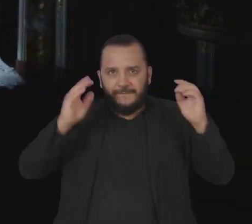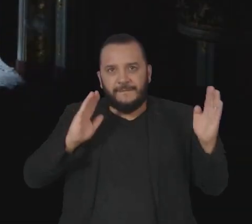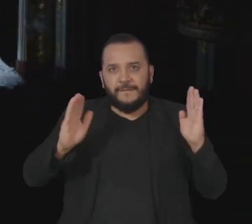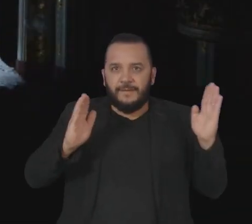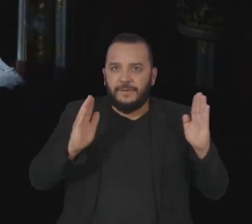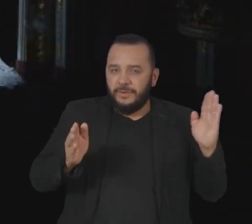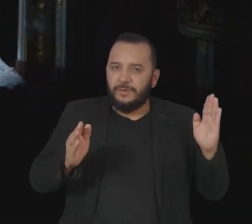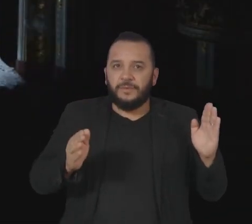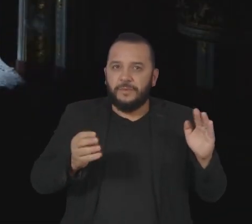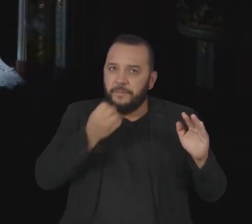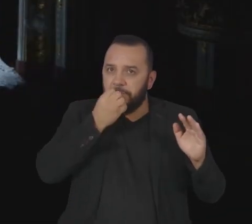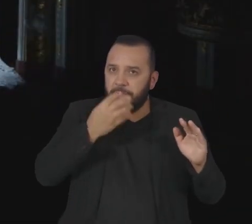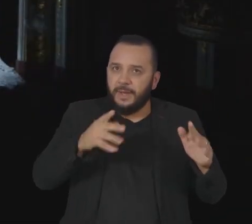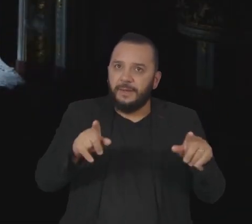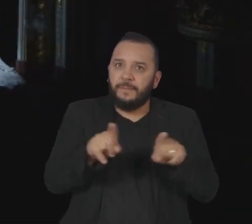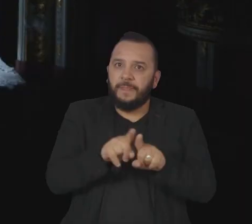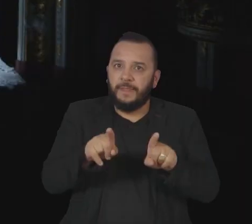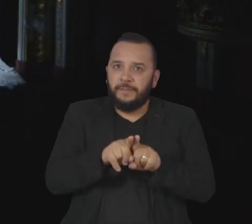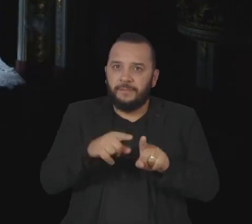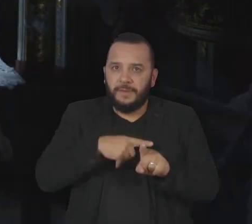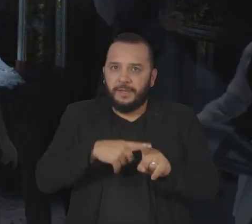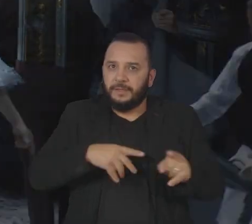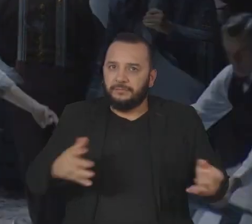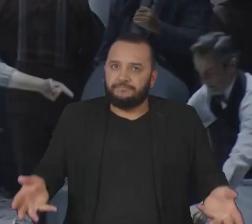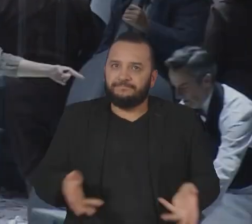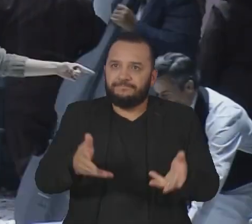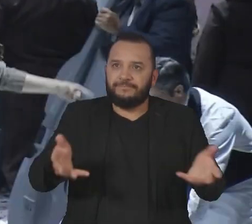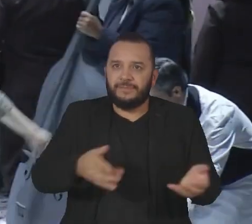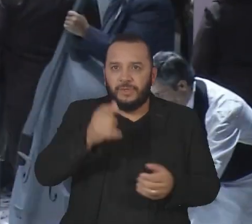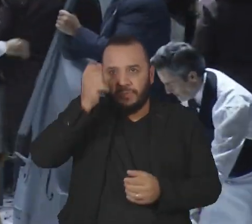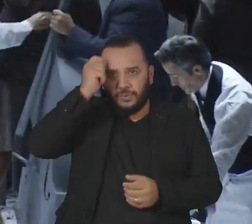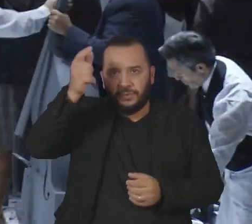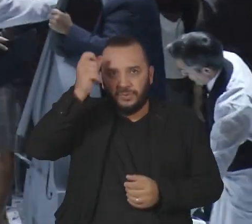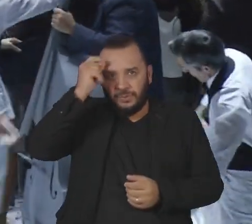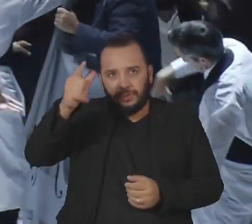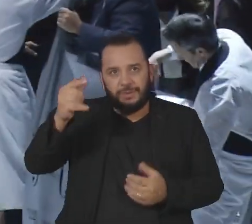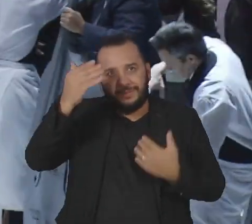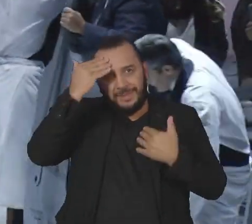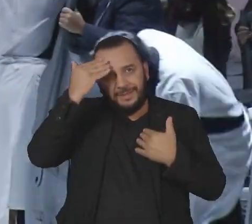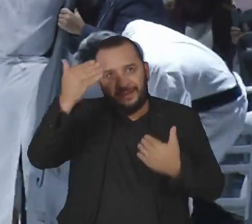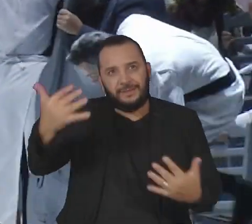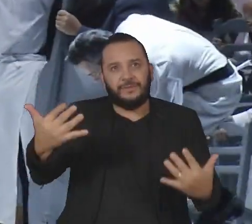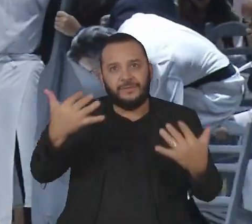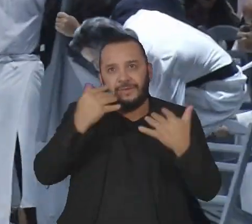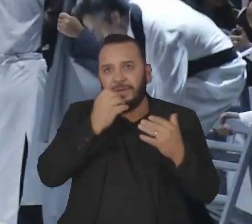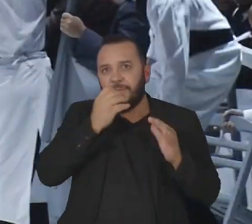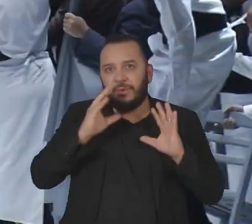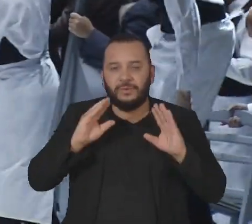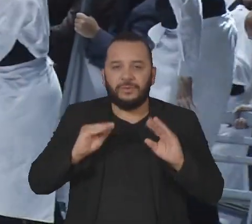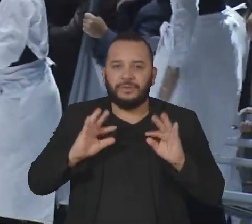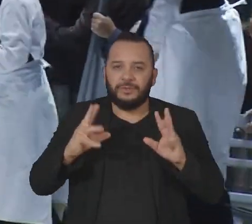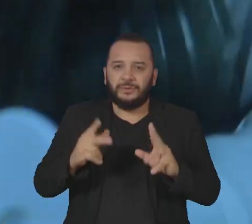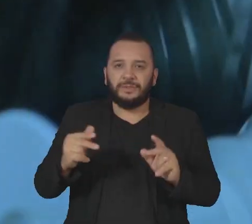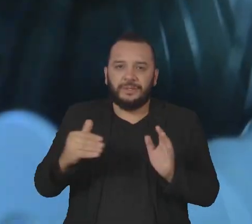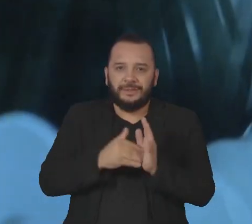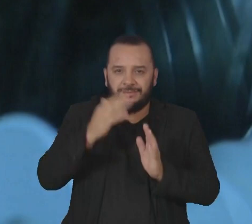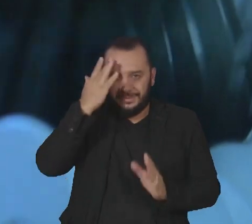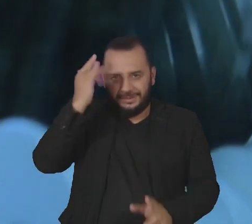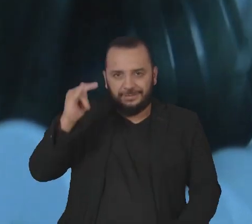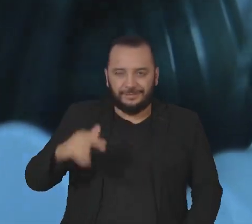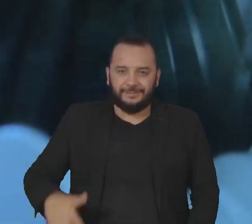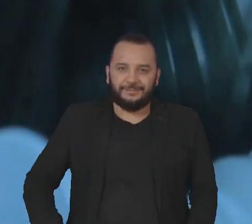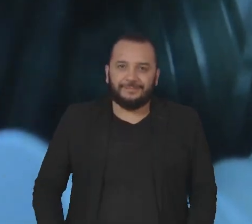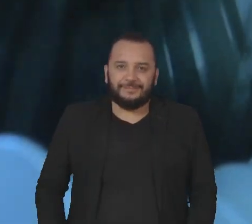história e é uma ponte para a construção de uma cultura. Muito obrigada pela companhia, uma ótima noite a todos e até amanhã.